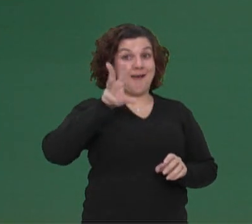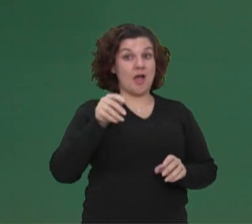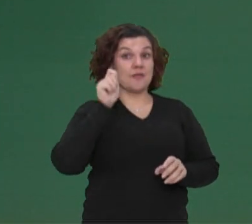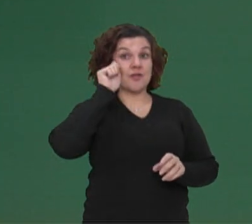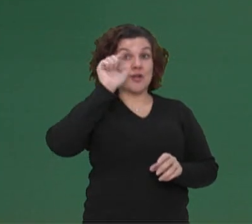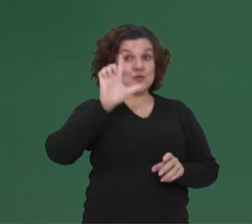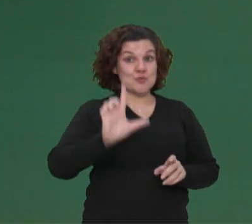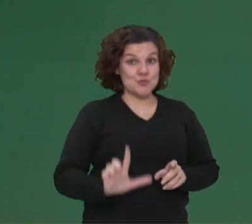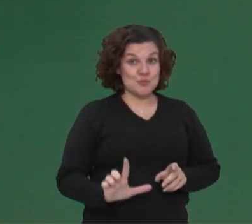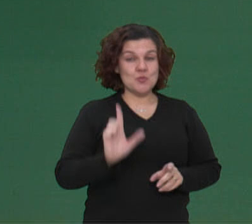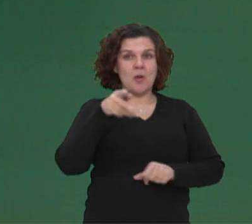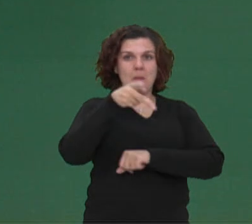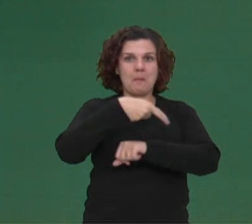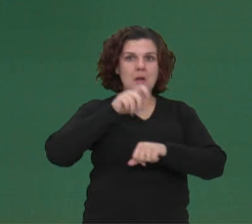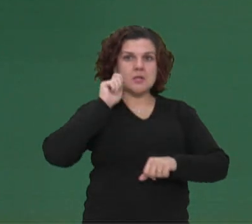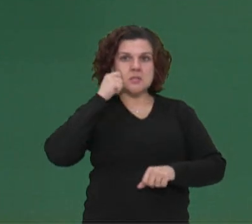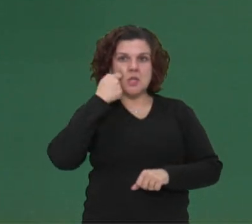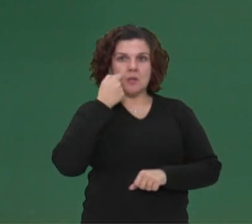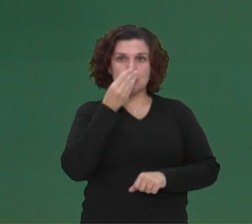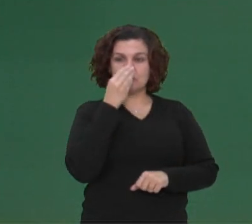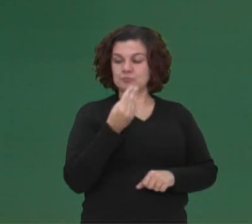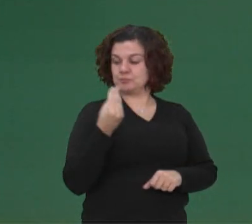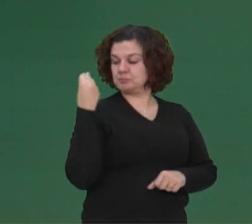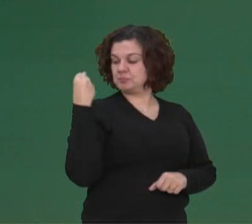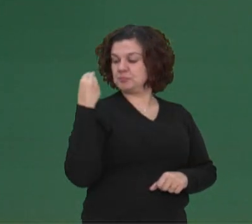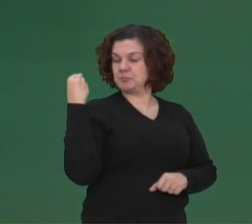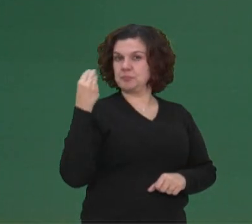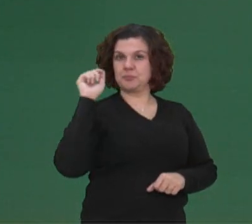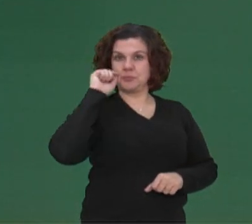e ainda dando as costas.